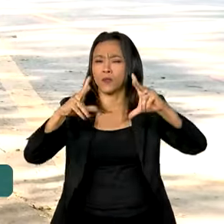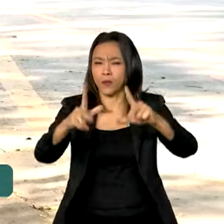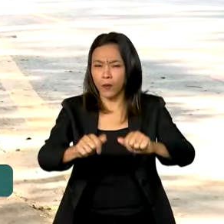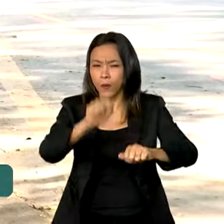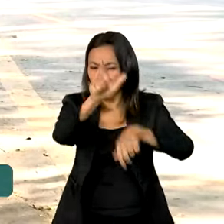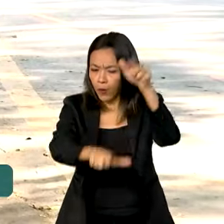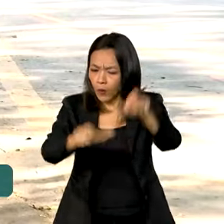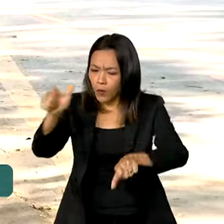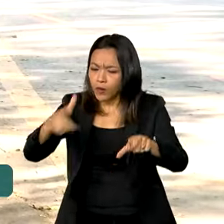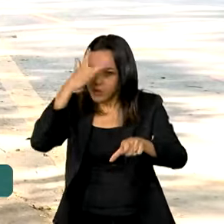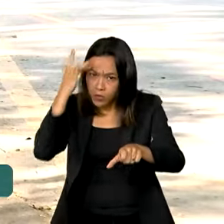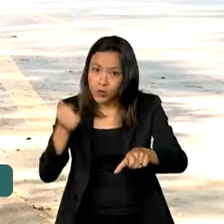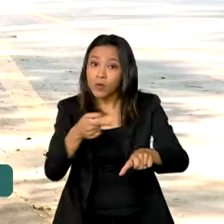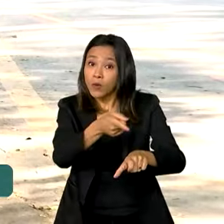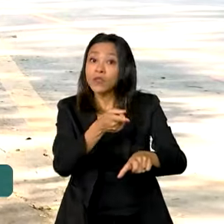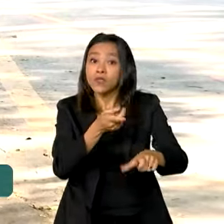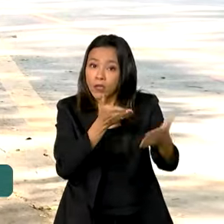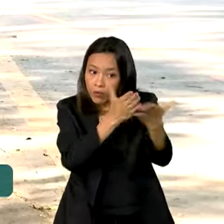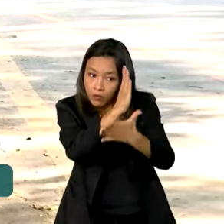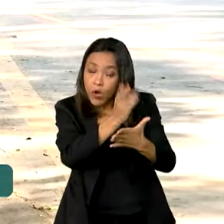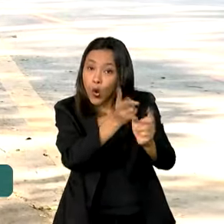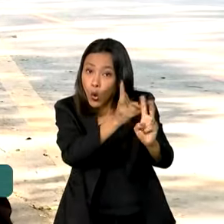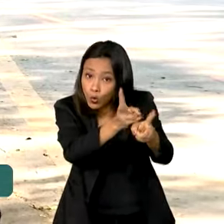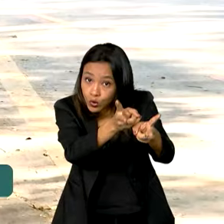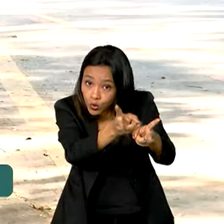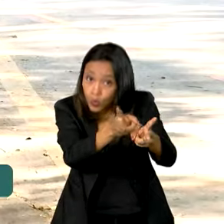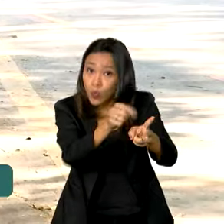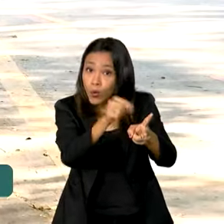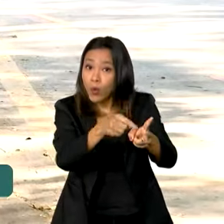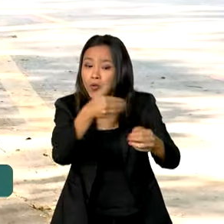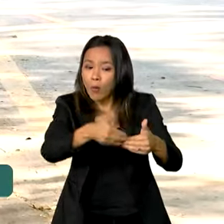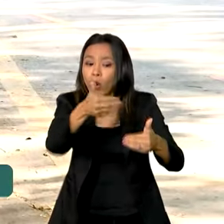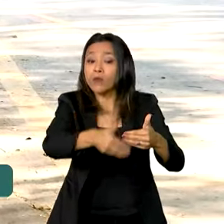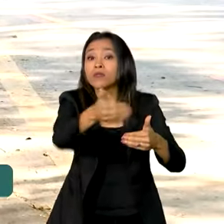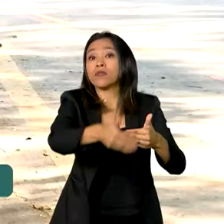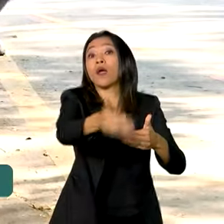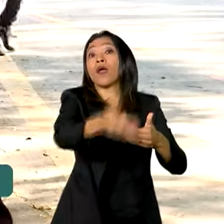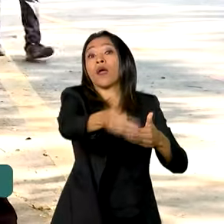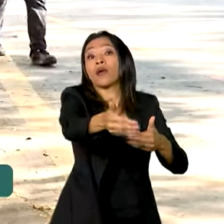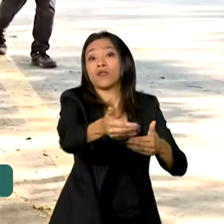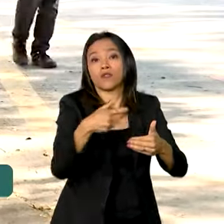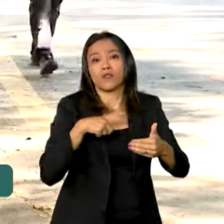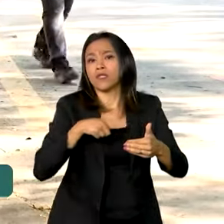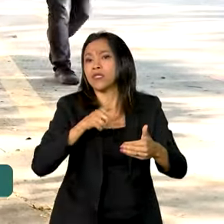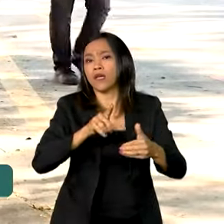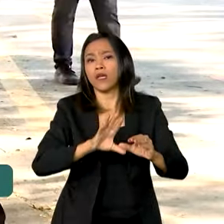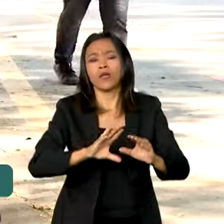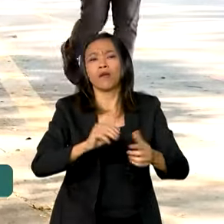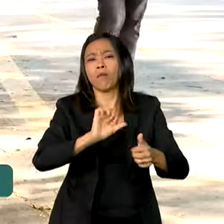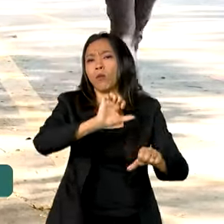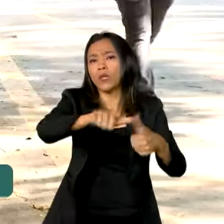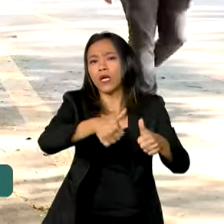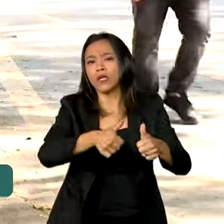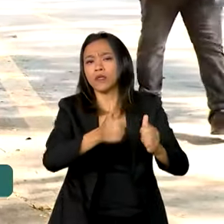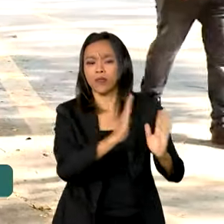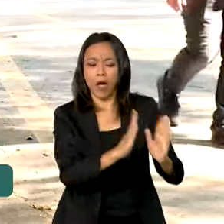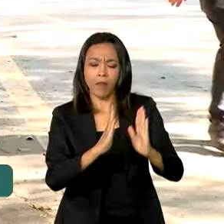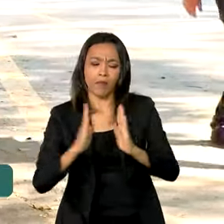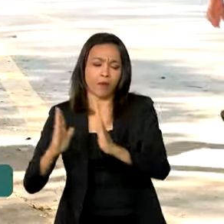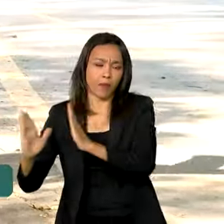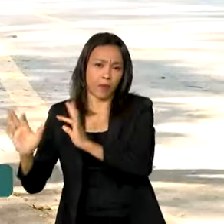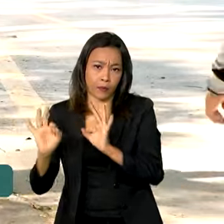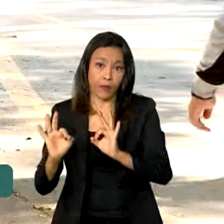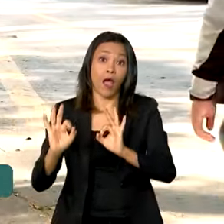já habilitados continuam no processo seletivo, sem alteração nas etapas do cronograma. A previsão de divulgação